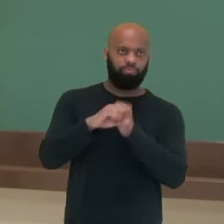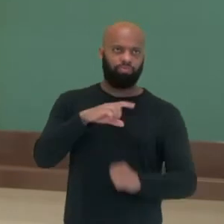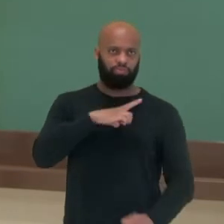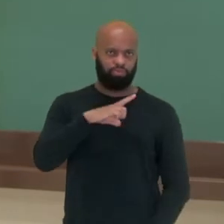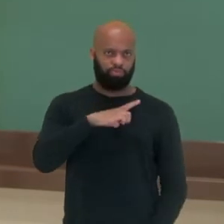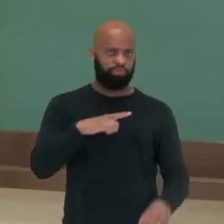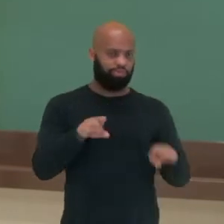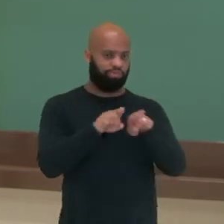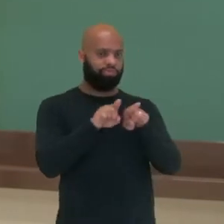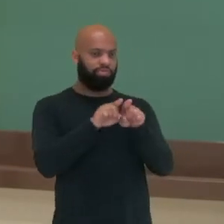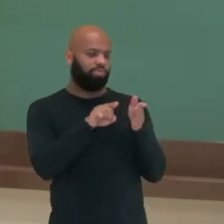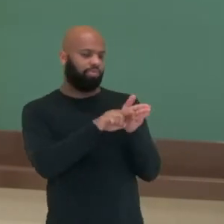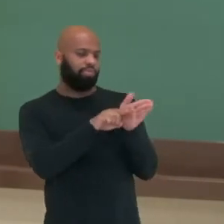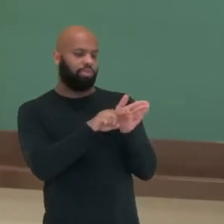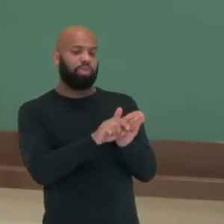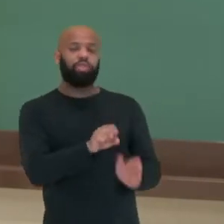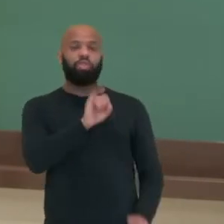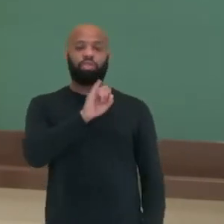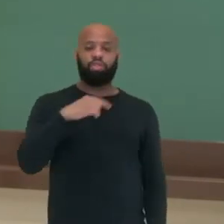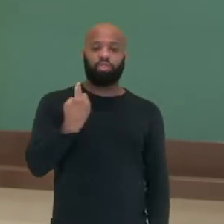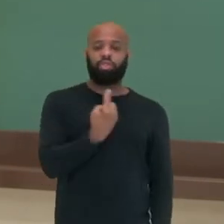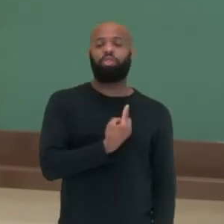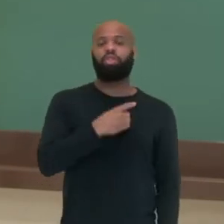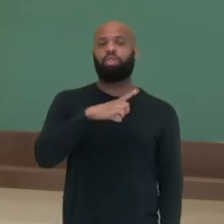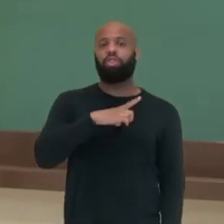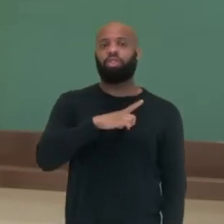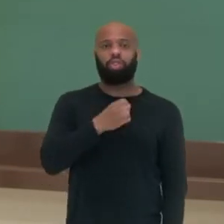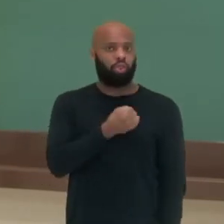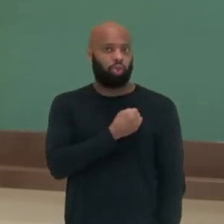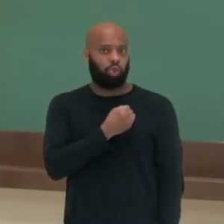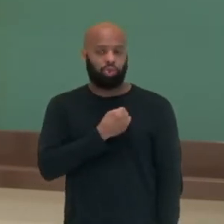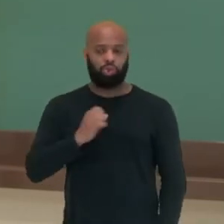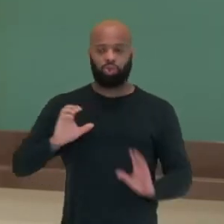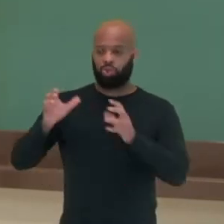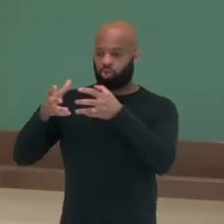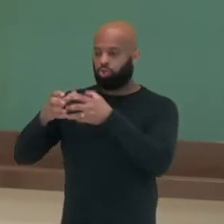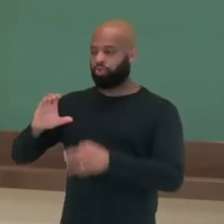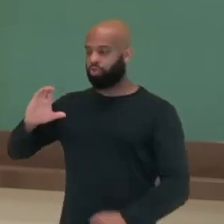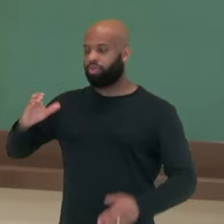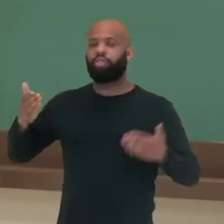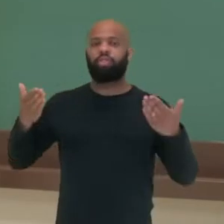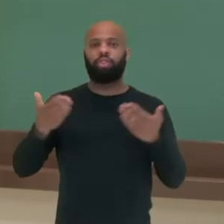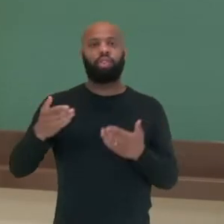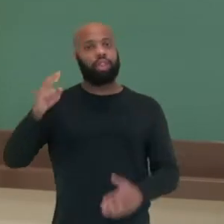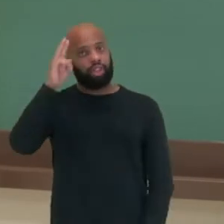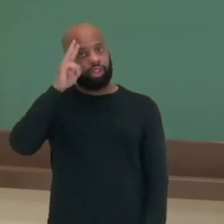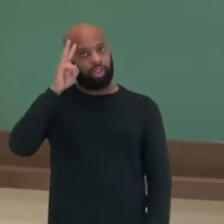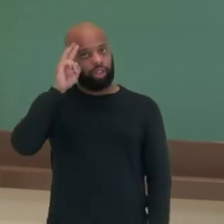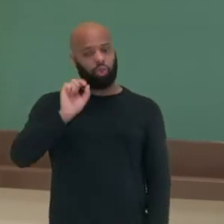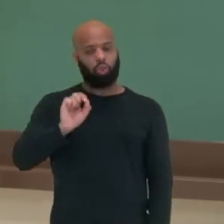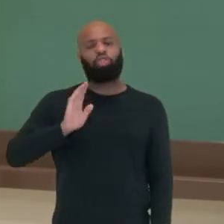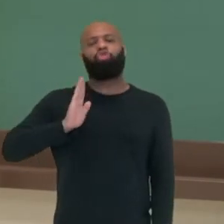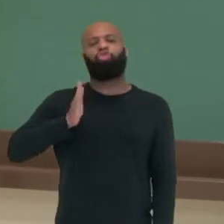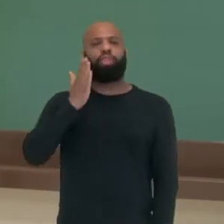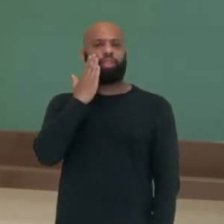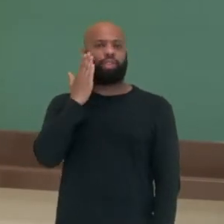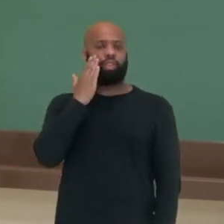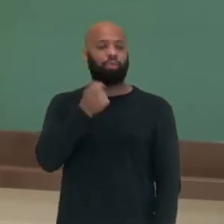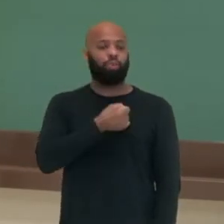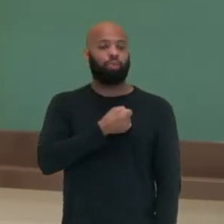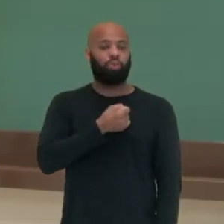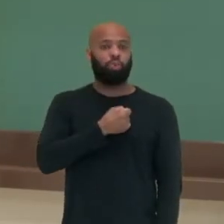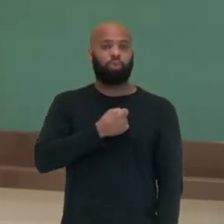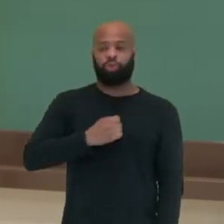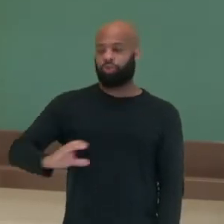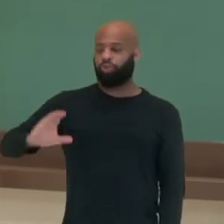a subtração quando a gente trabalha com um número complexo? Para isso, vamos relembrar o que a gente já conhece de números complexos